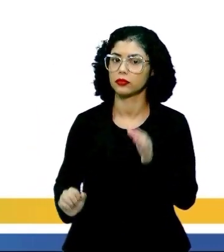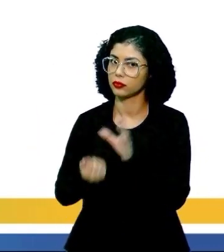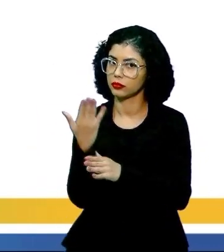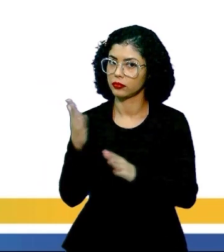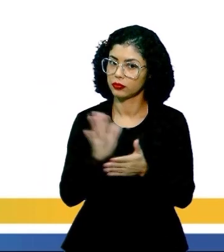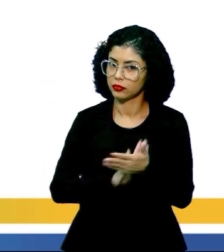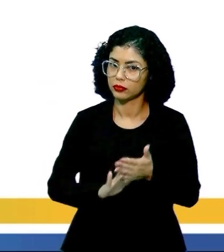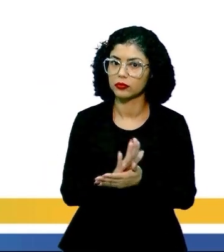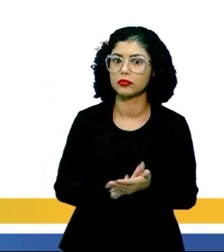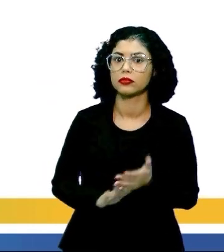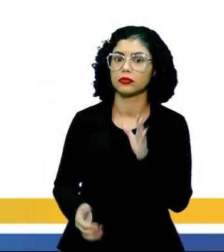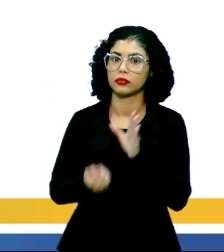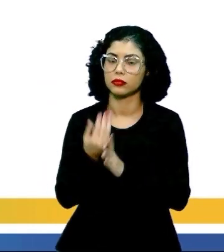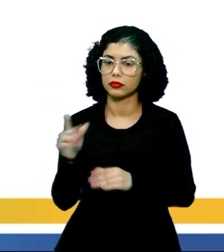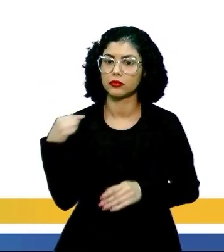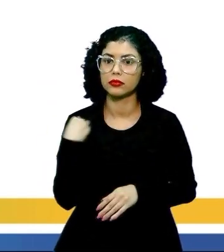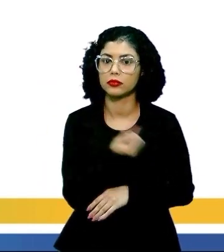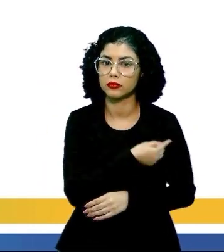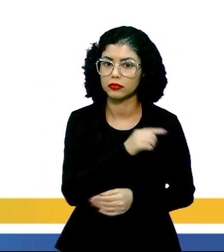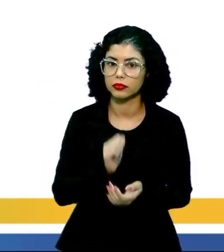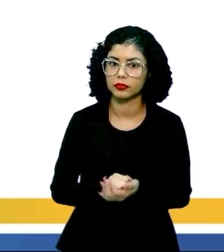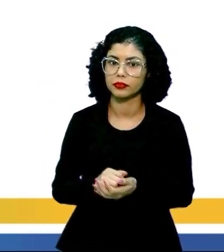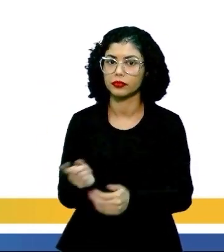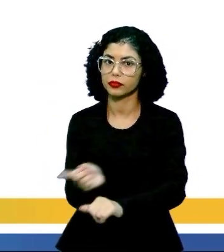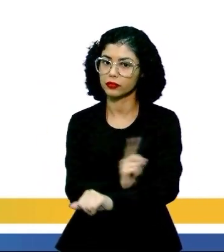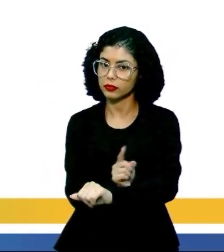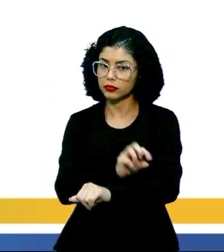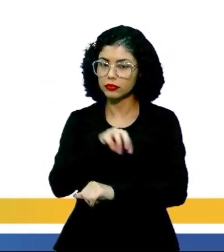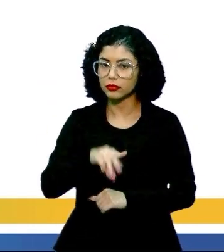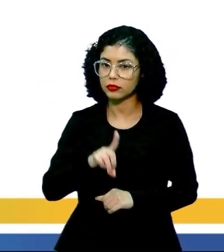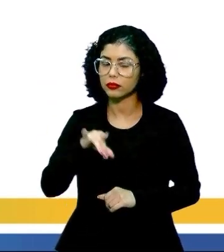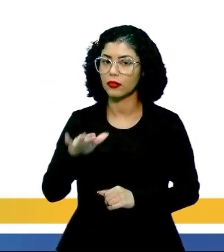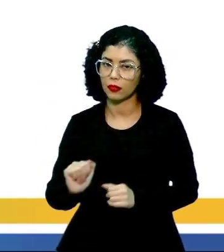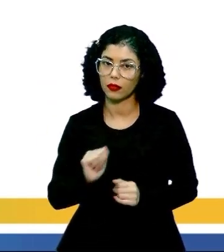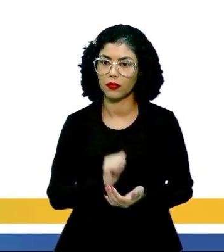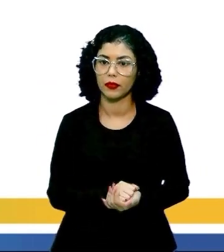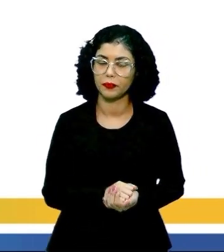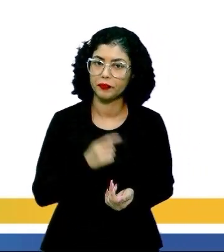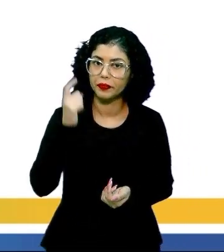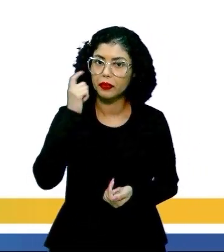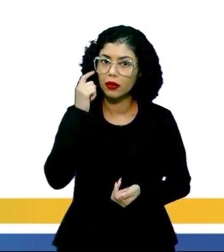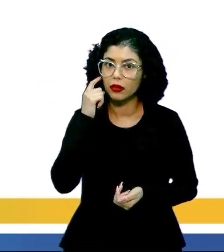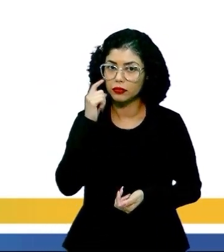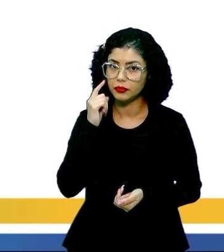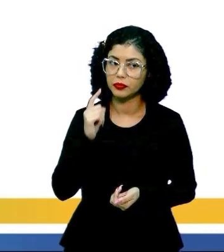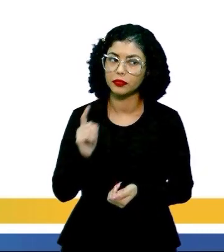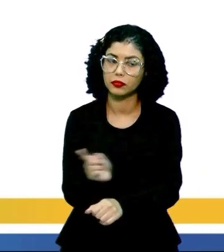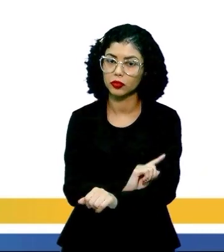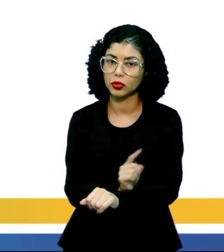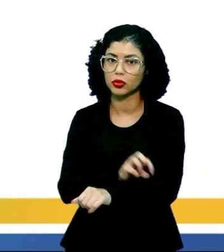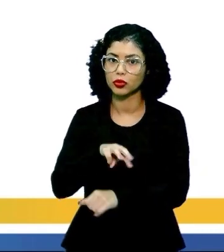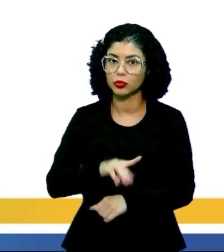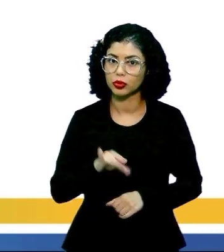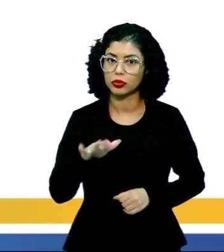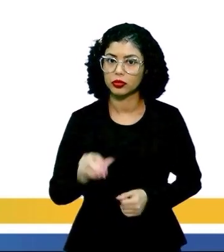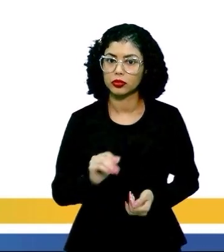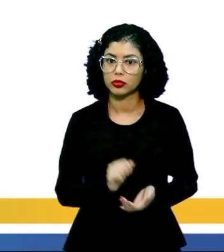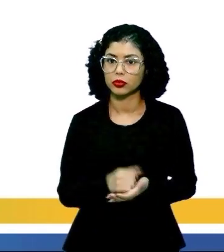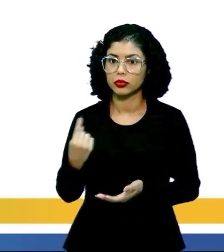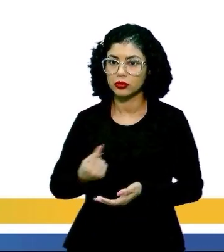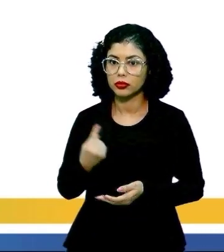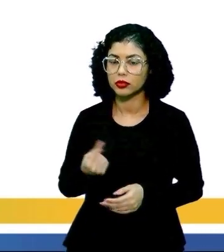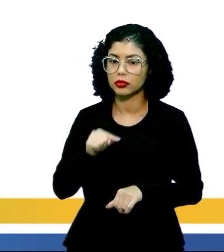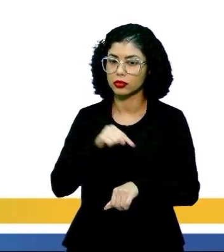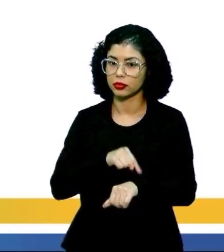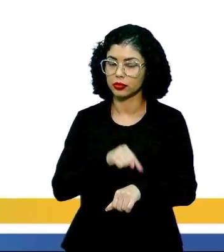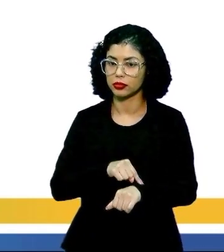do nada ela surge da nossa forma de velocidade média então pensando nessa forma de velocidade média isolando o